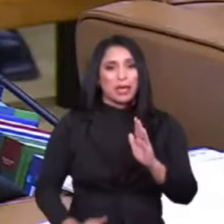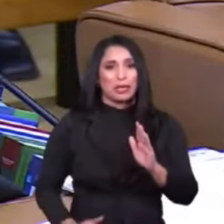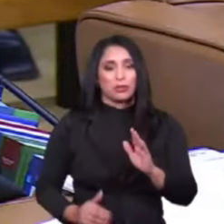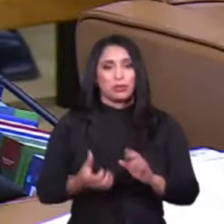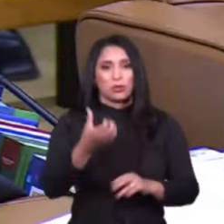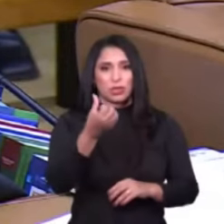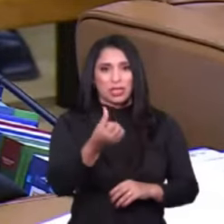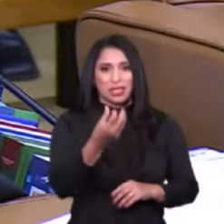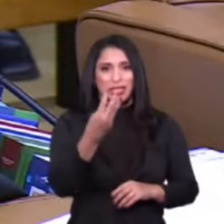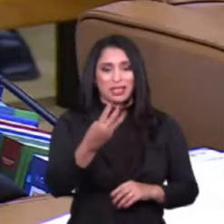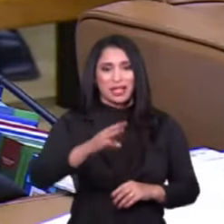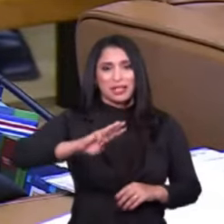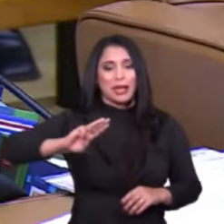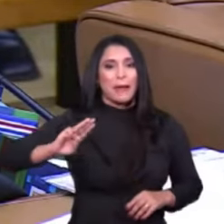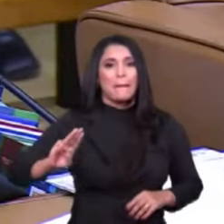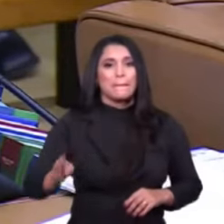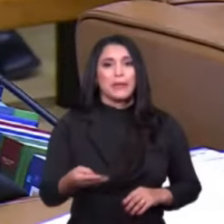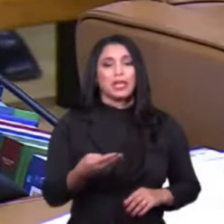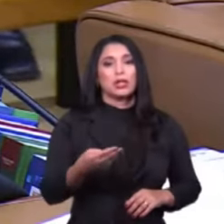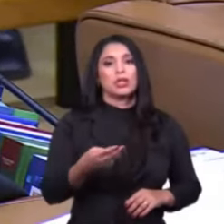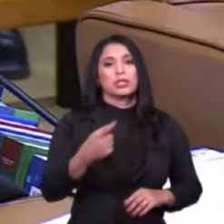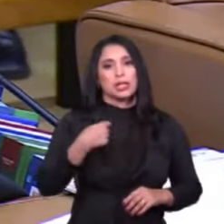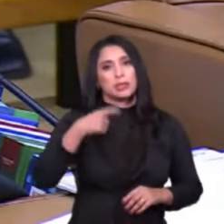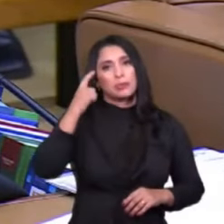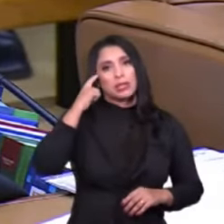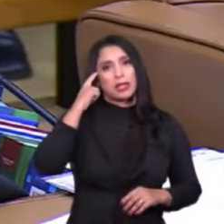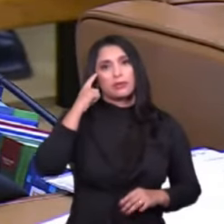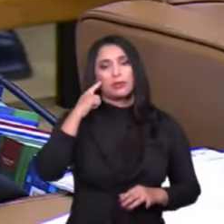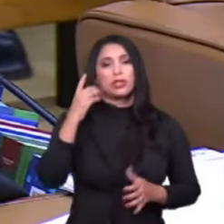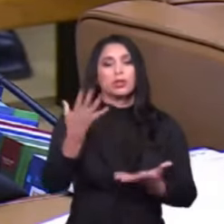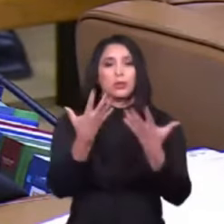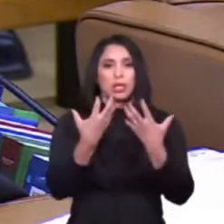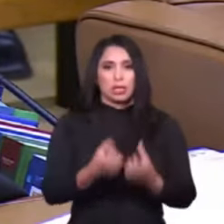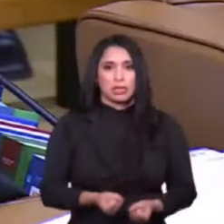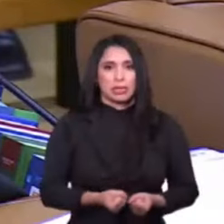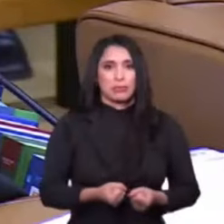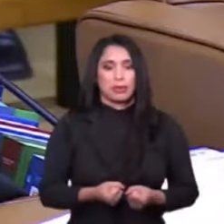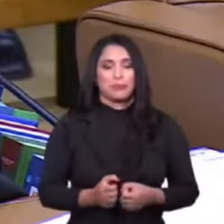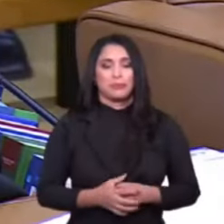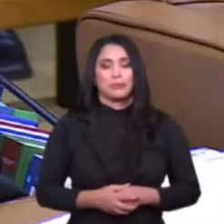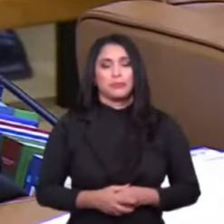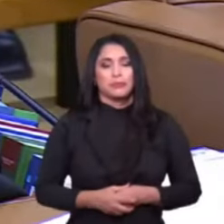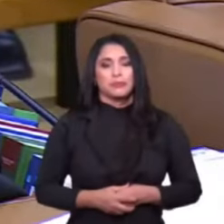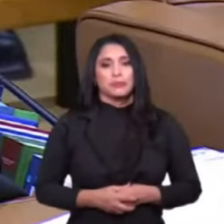de dólares previstos, antecipados.